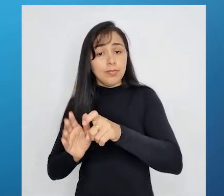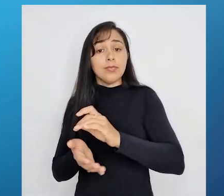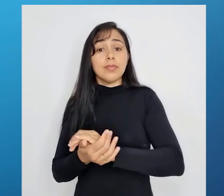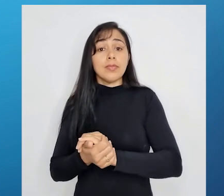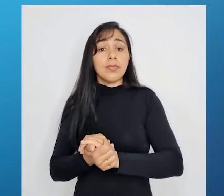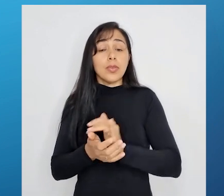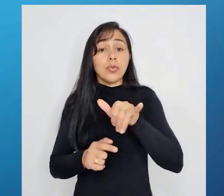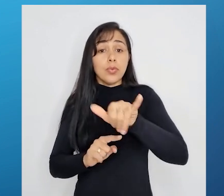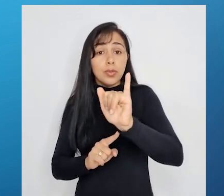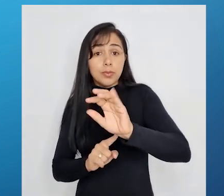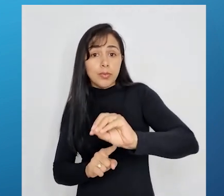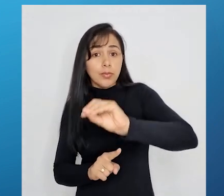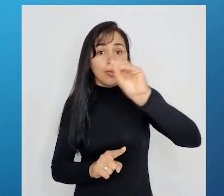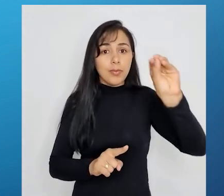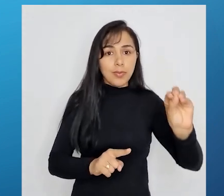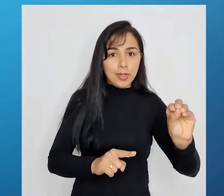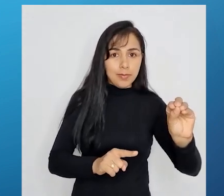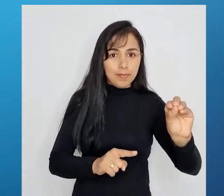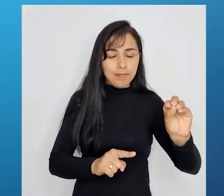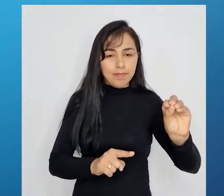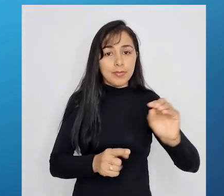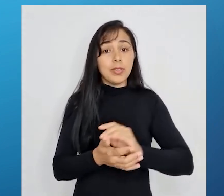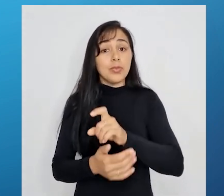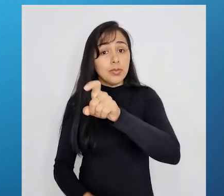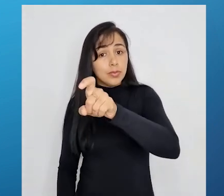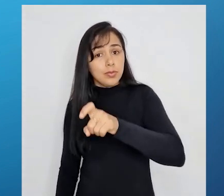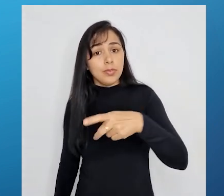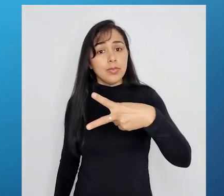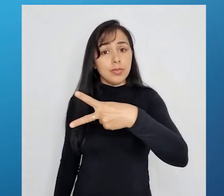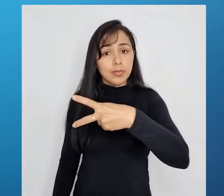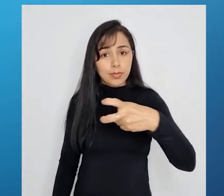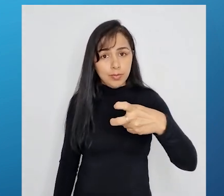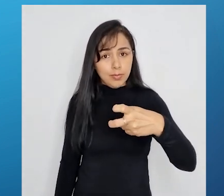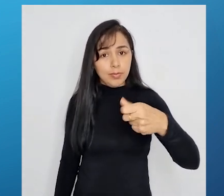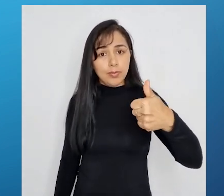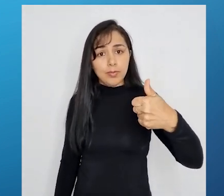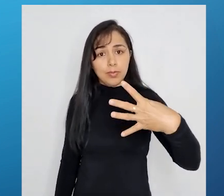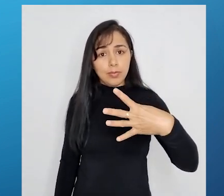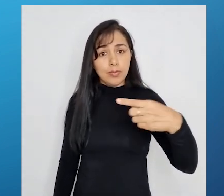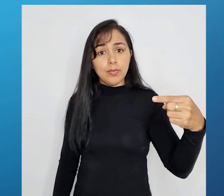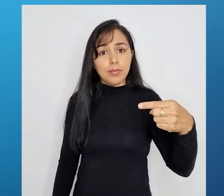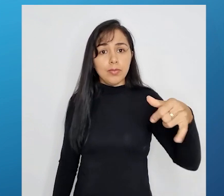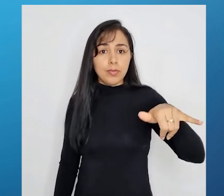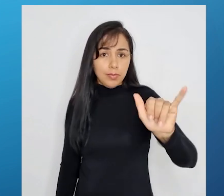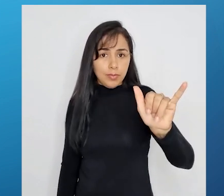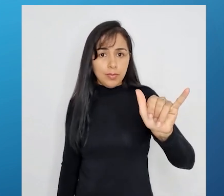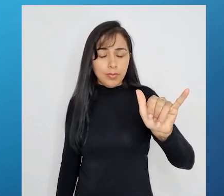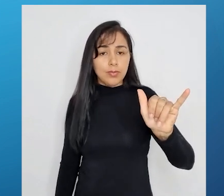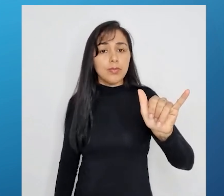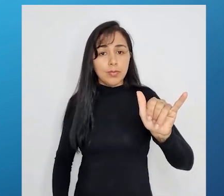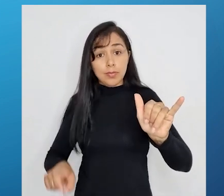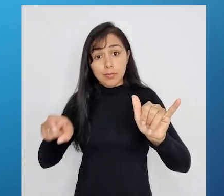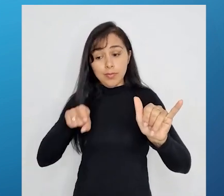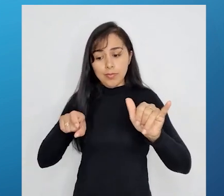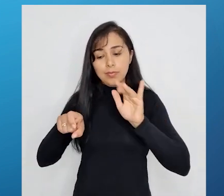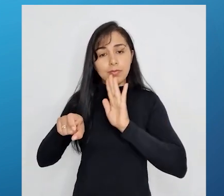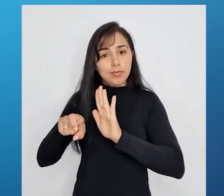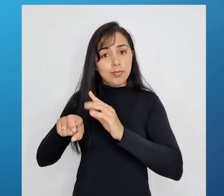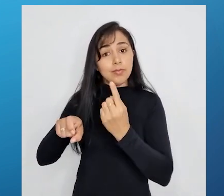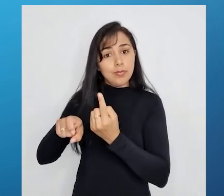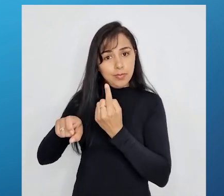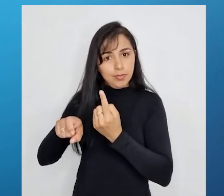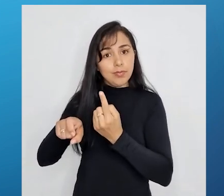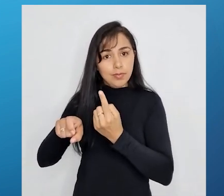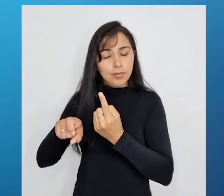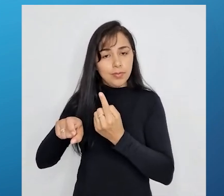menos y. Então, eu deixei uma incógnita isolada, sozinha em um membro da equação, que é a incógnita x. Está vendo que ela está